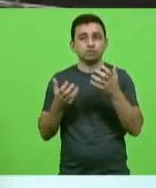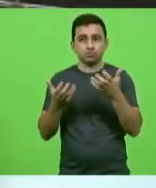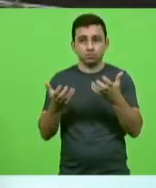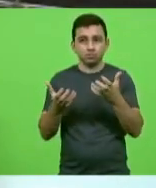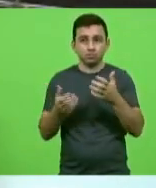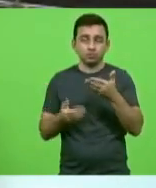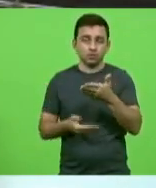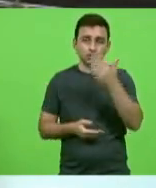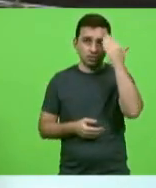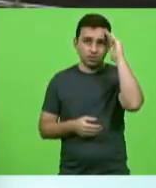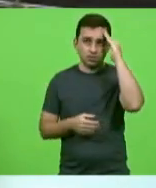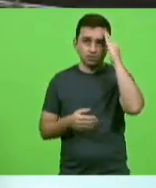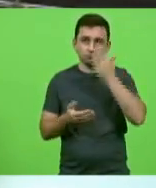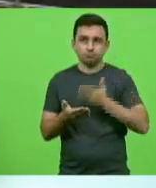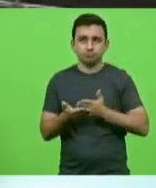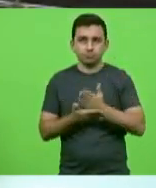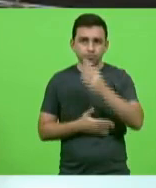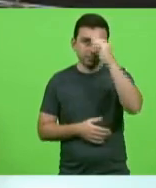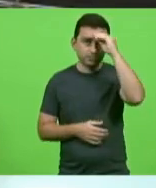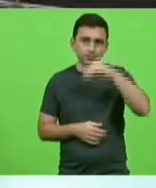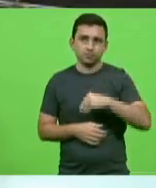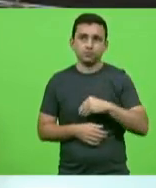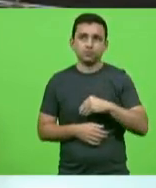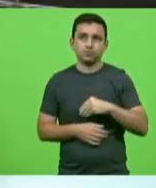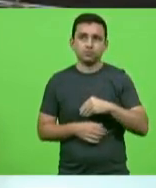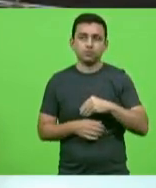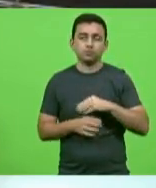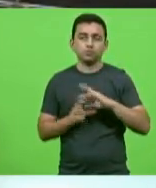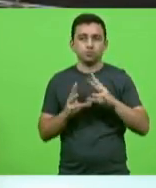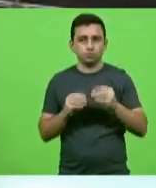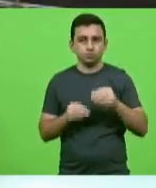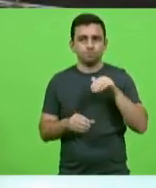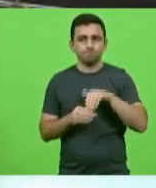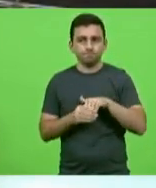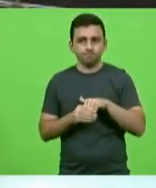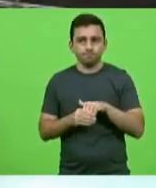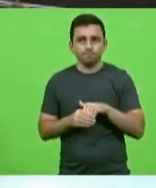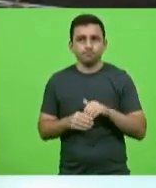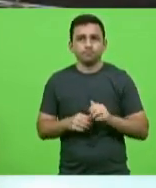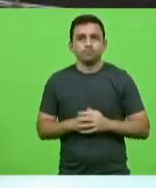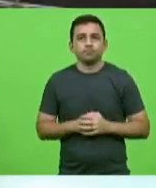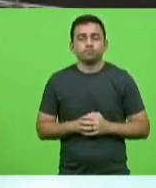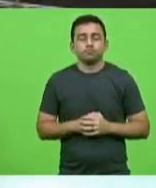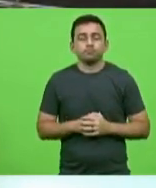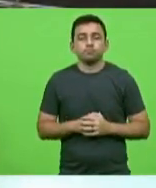entender pela homologação da desistência dos signatários e